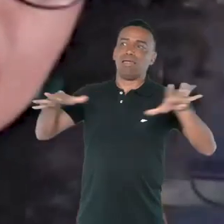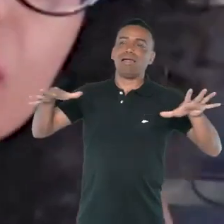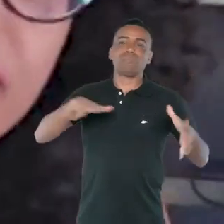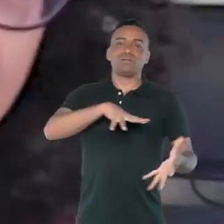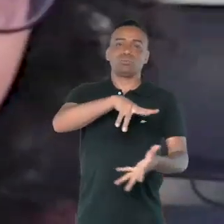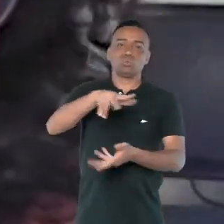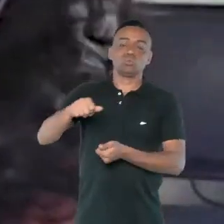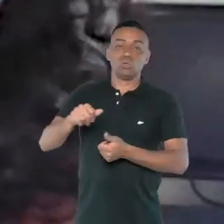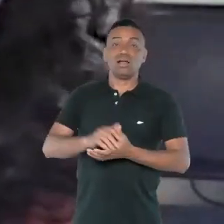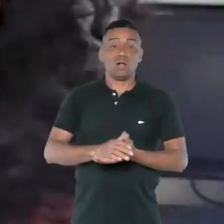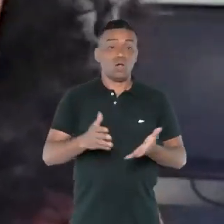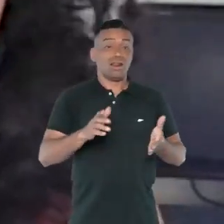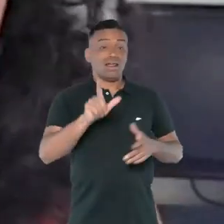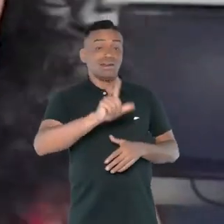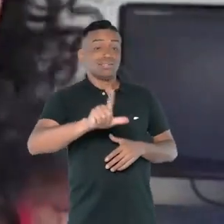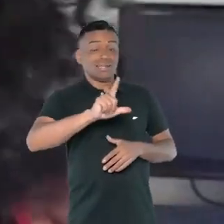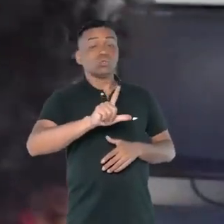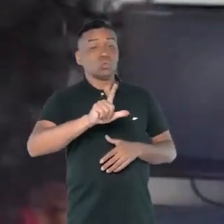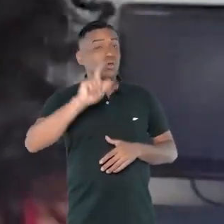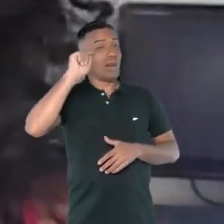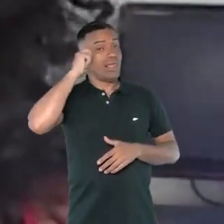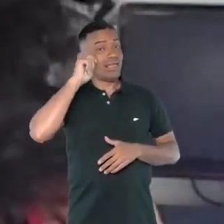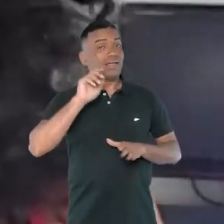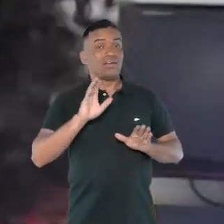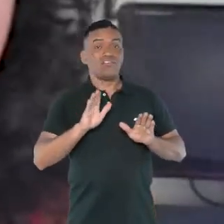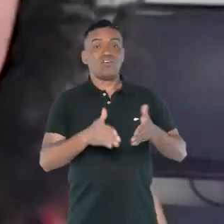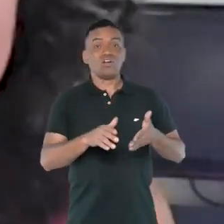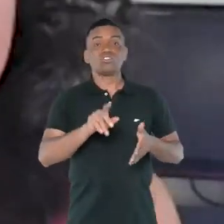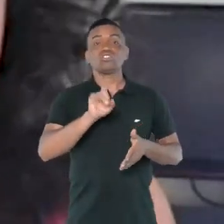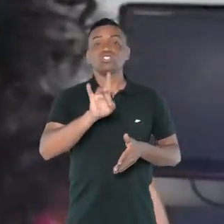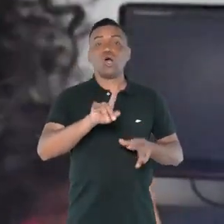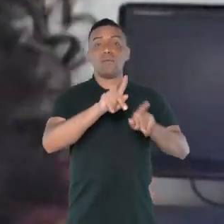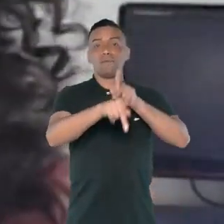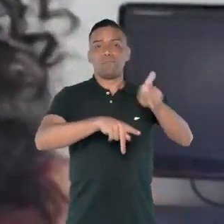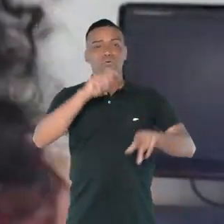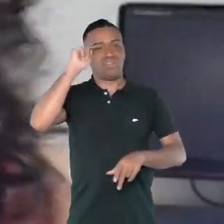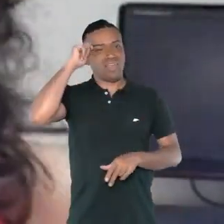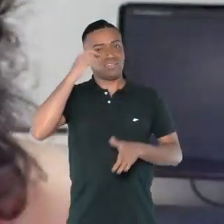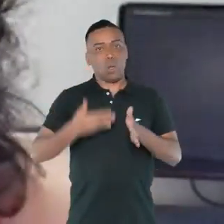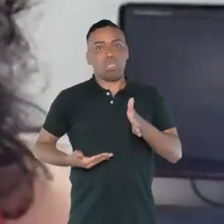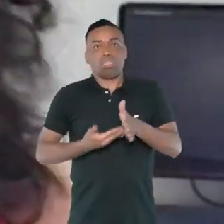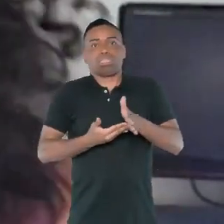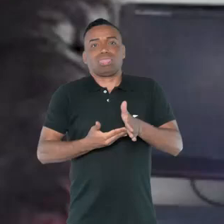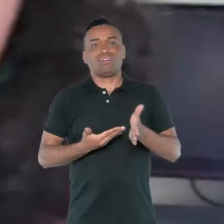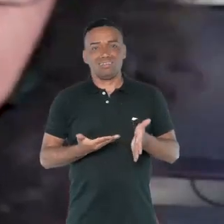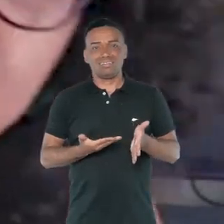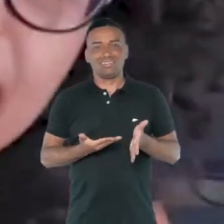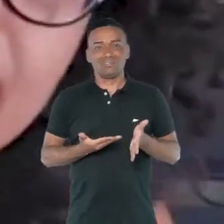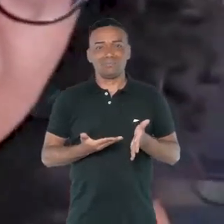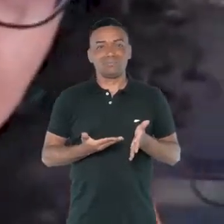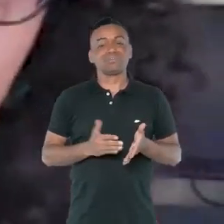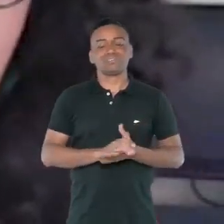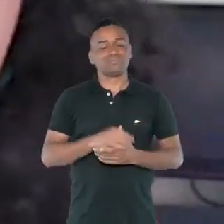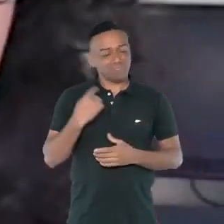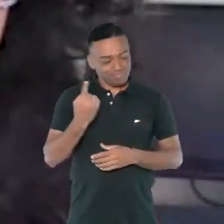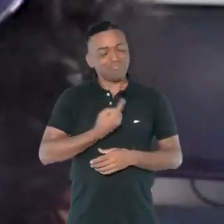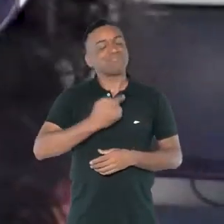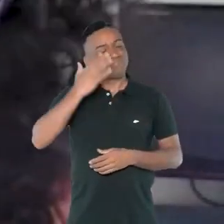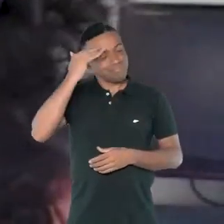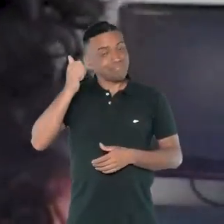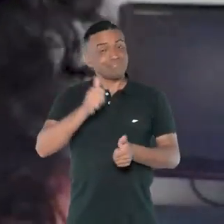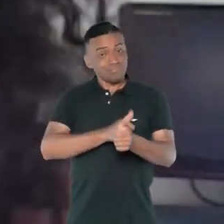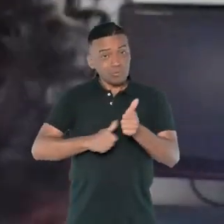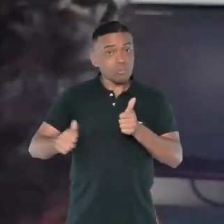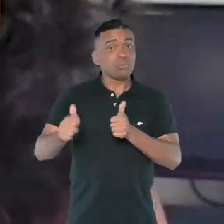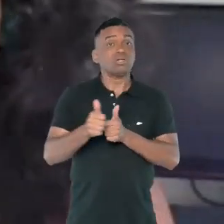literatura branca ela é universal, ela é feita para todo mundo, mas a literatura negra é feita para pessoas negras. Então, fica